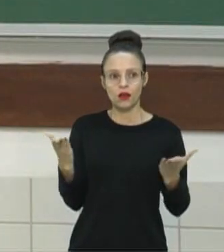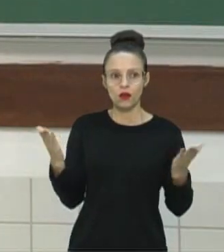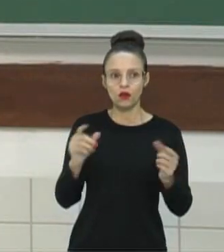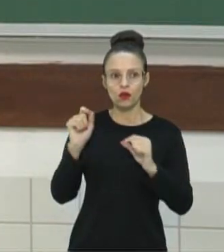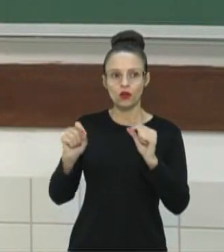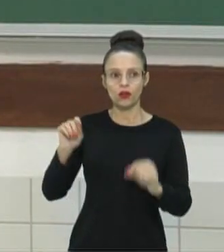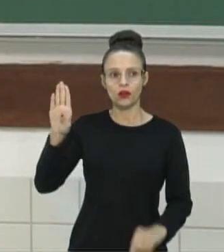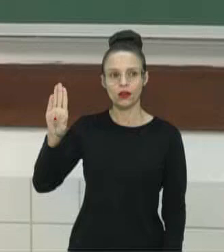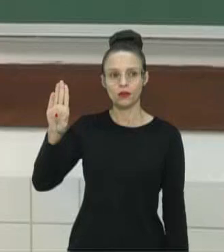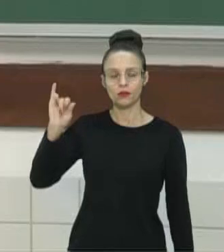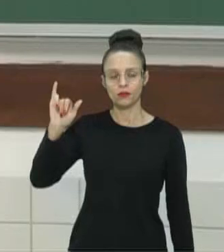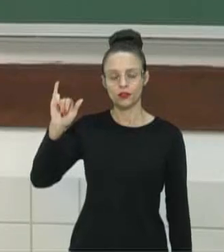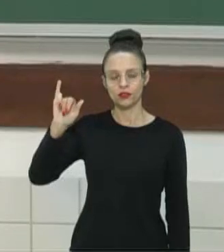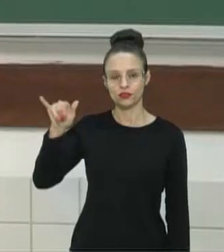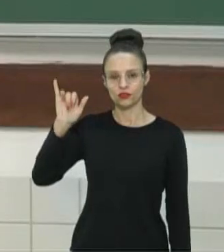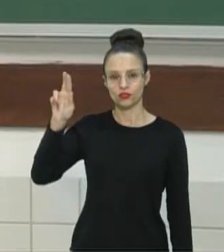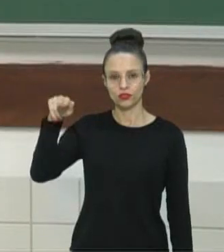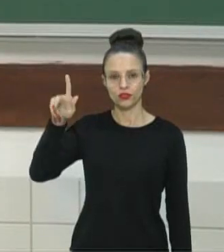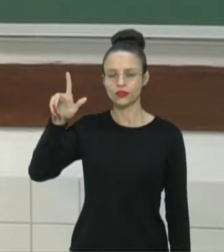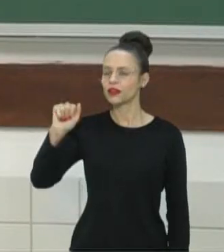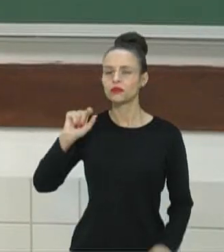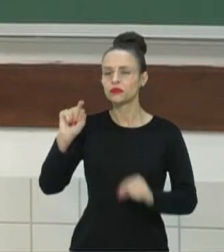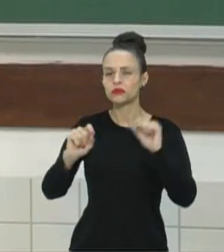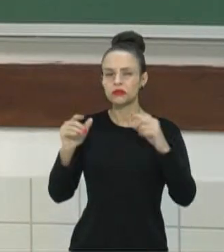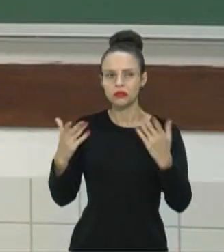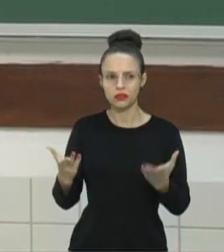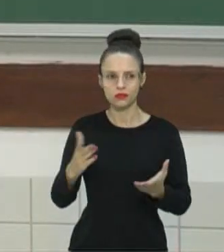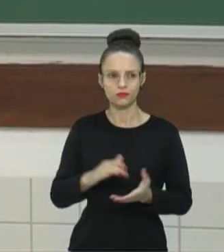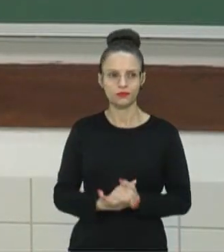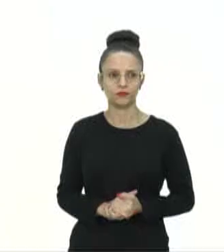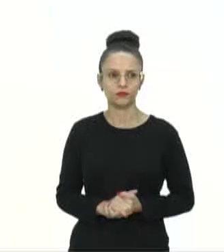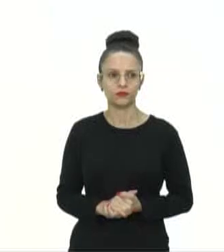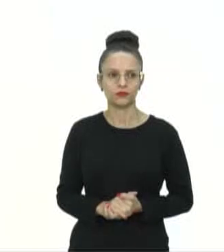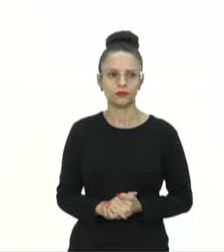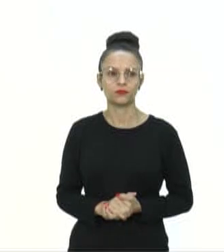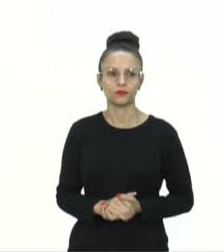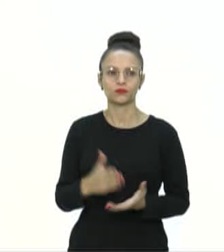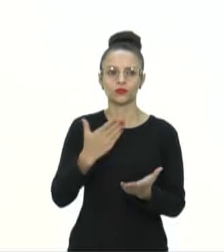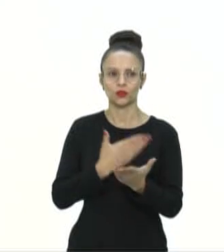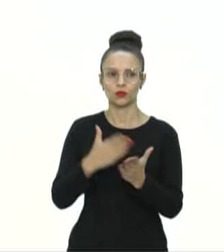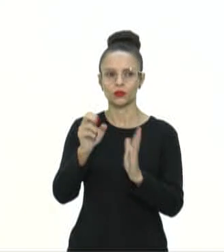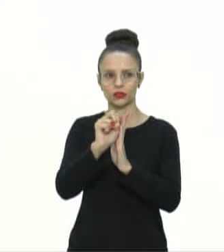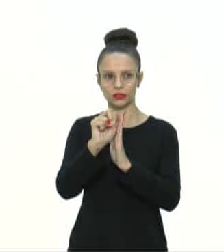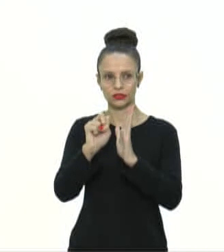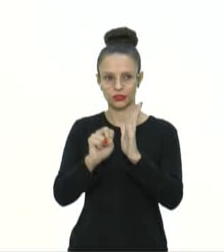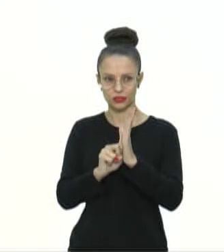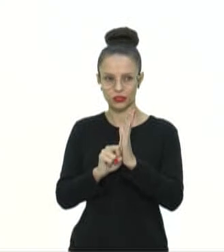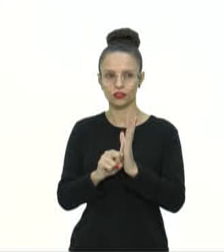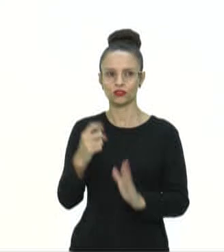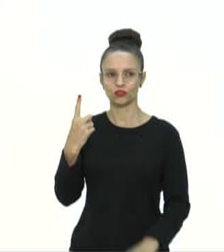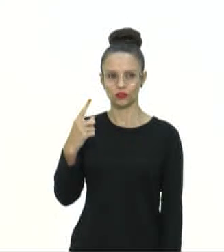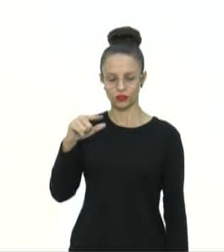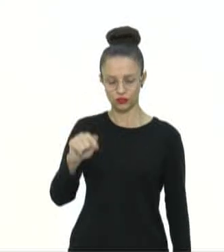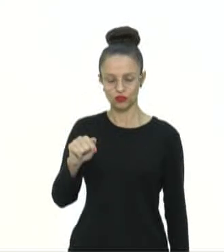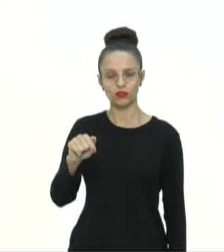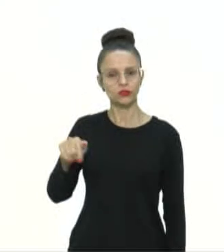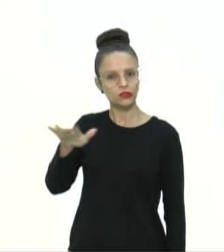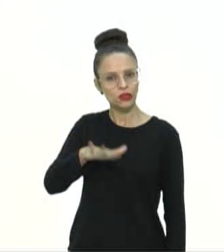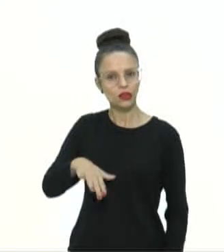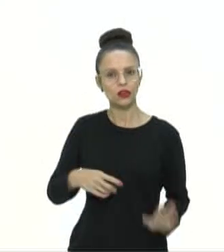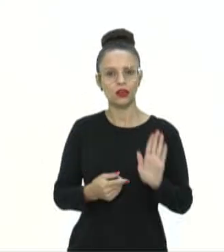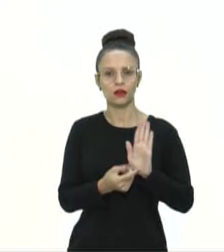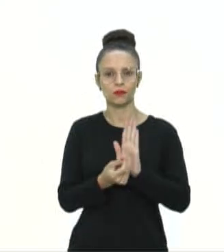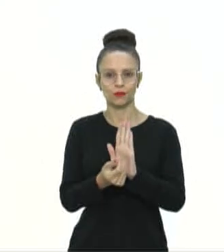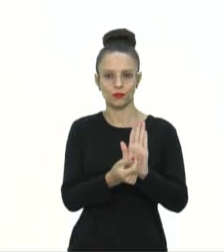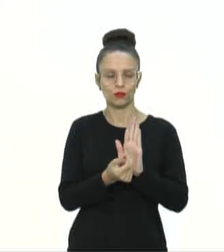das benjingas, né? Quem são as benjingas? No começo do século XVII, a